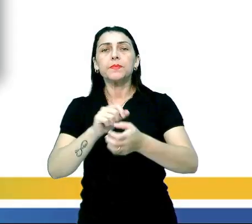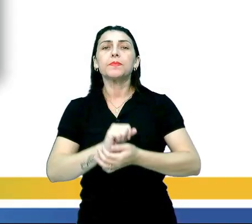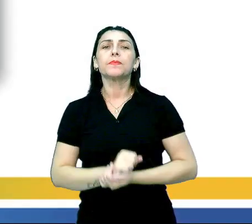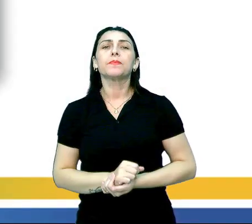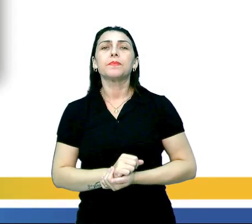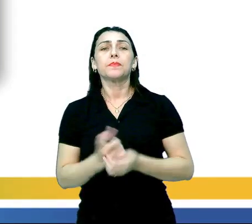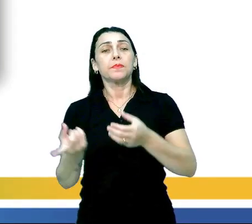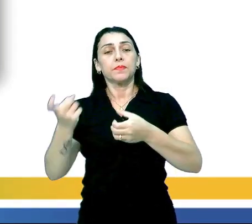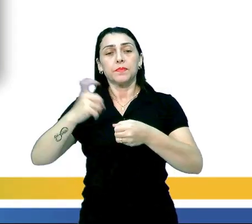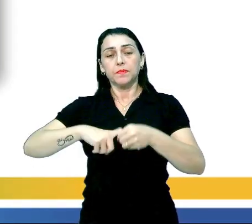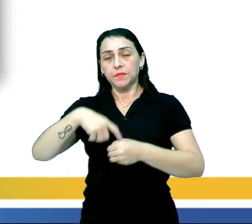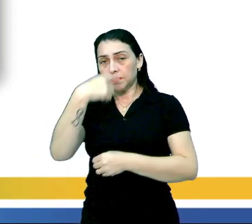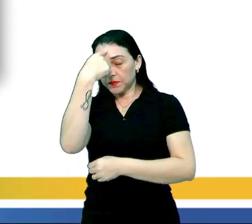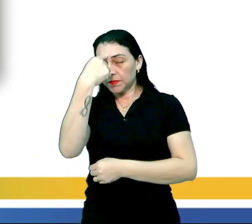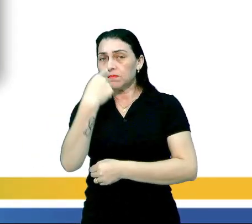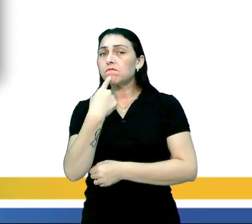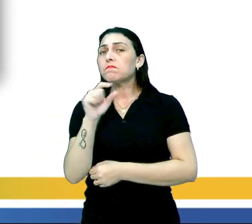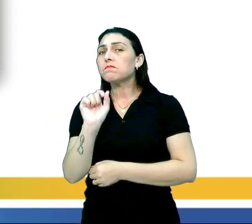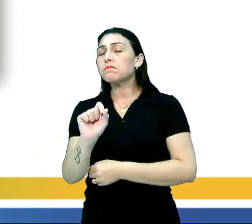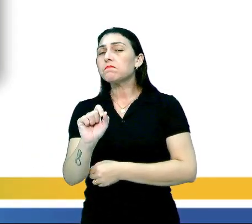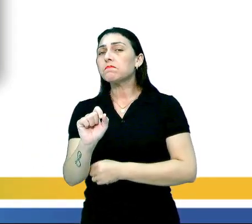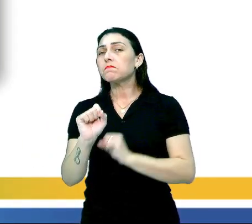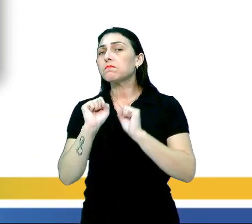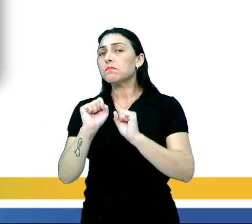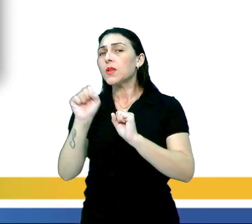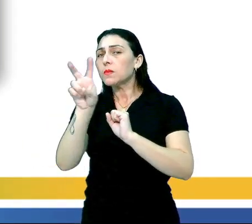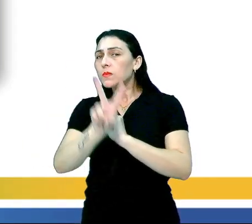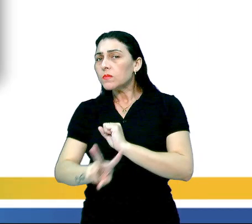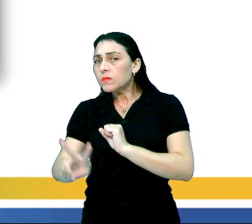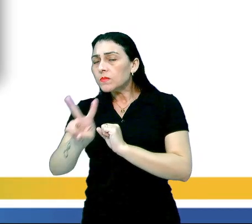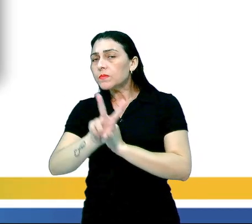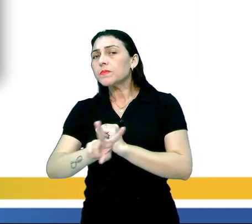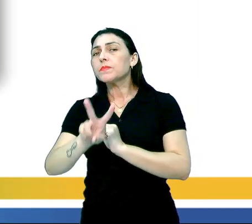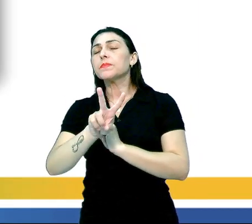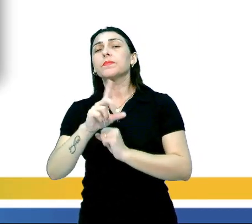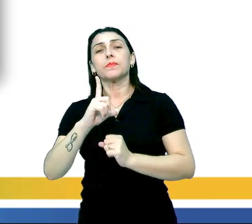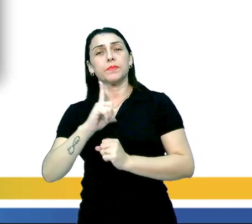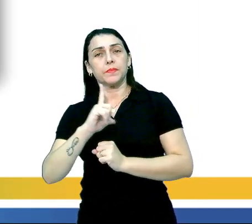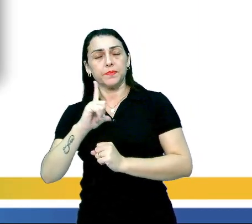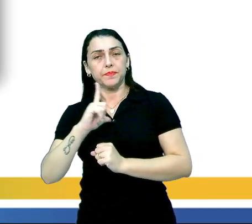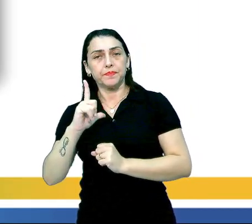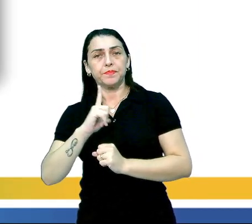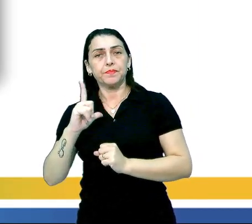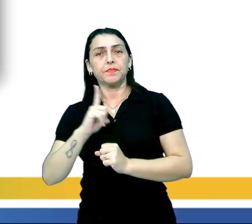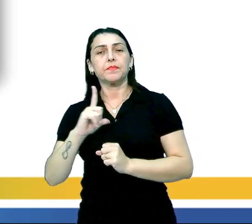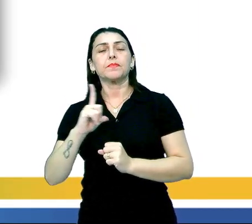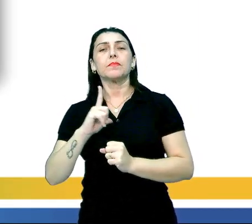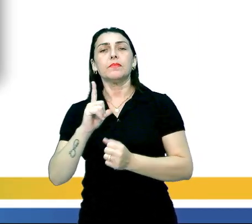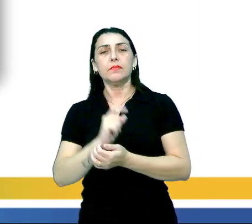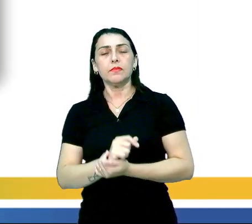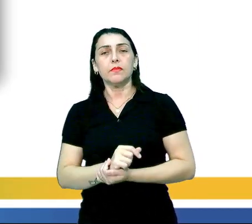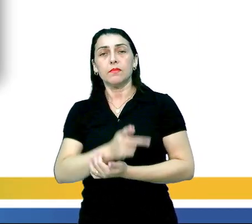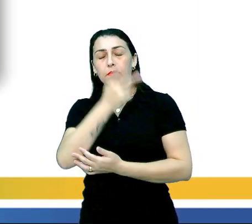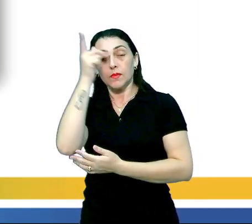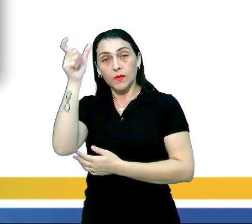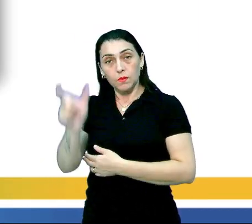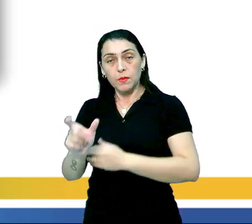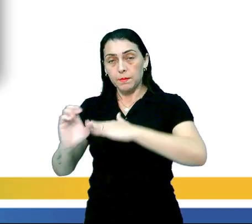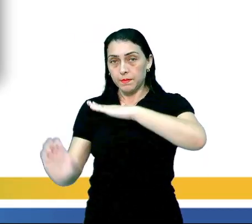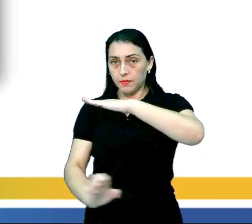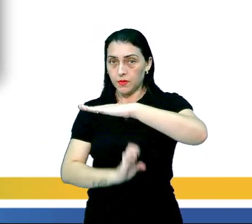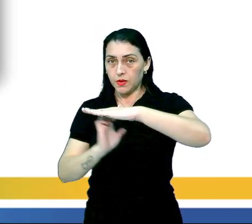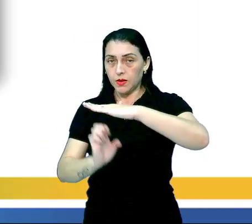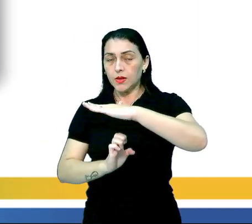atenção. Voltando na imagem, o que é que nós podemos visualizar? Existe um tomador, uma